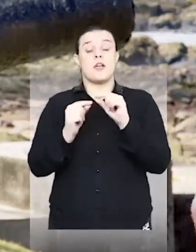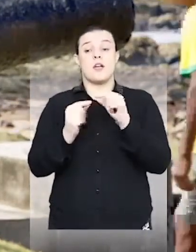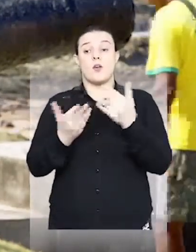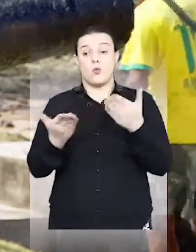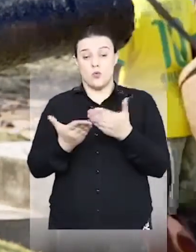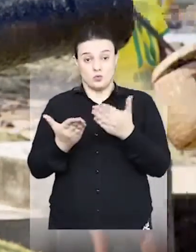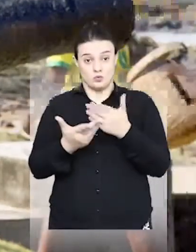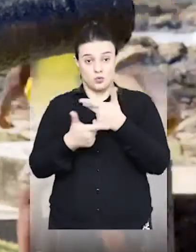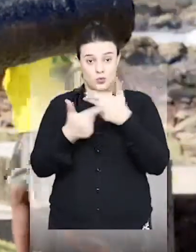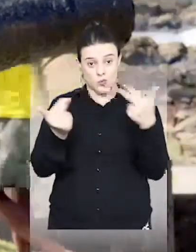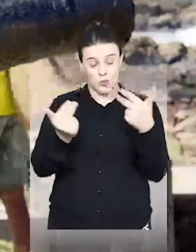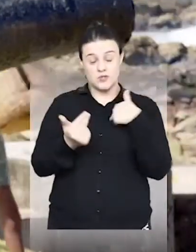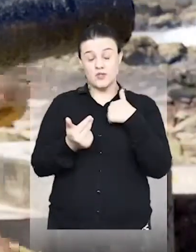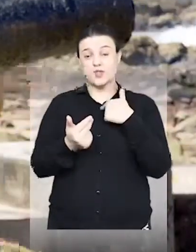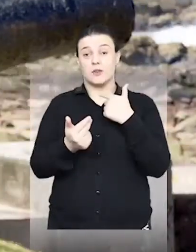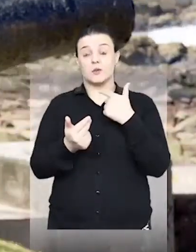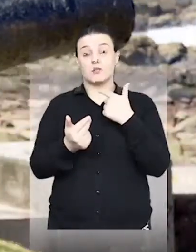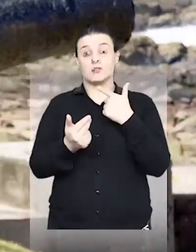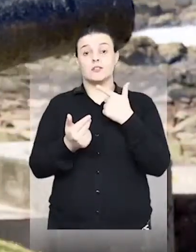eu mais...